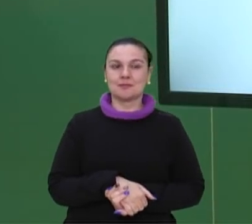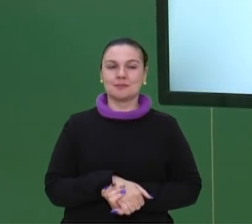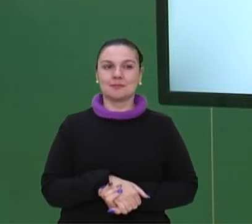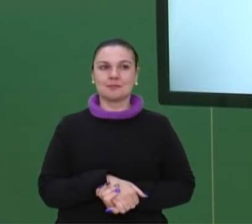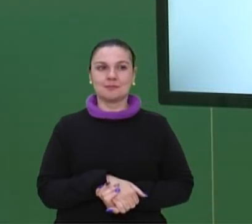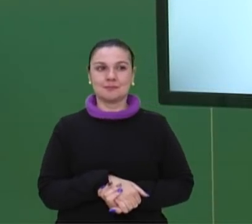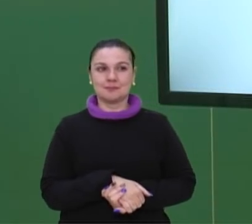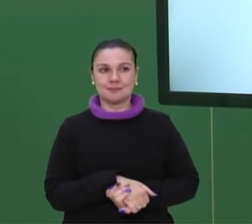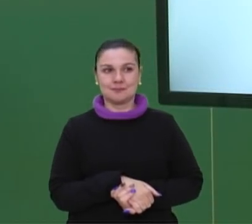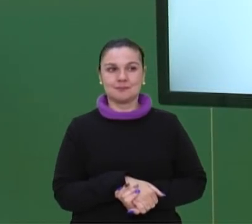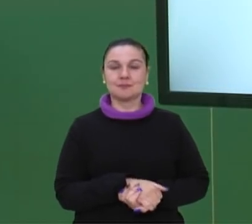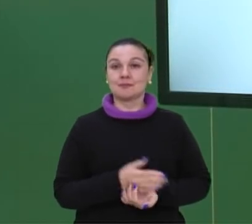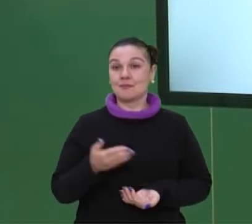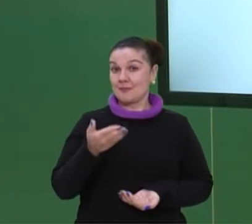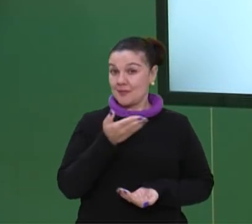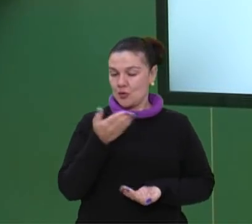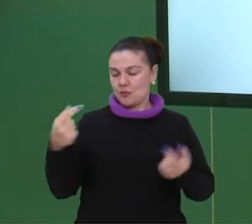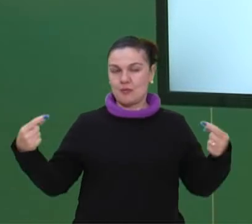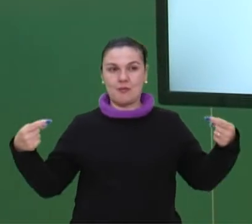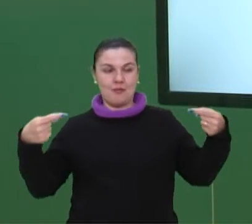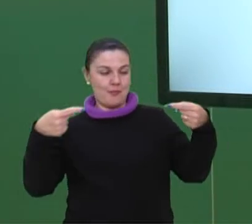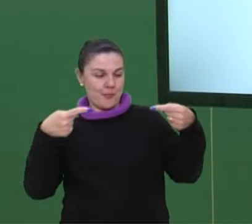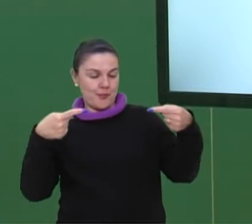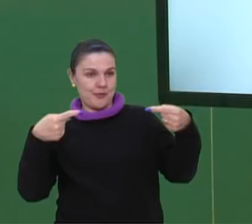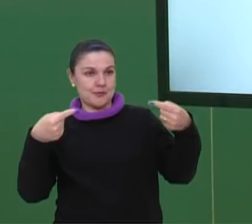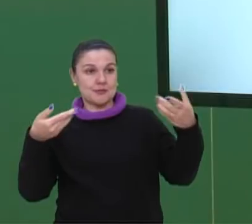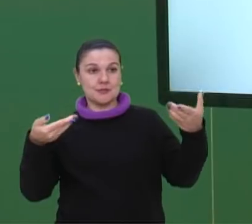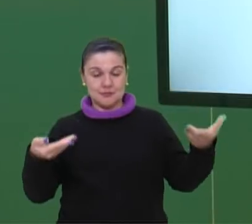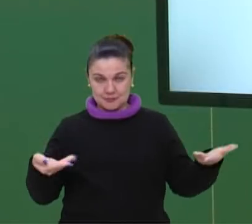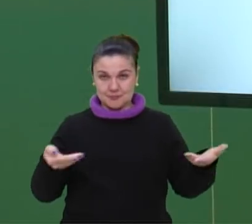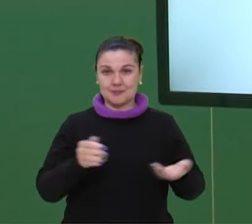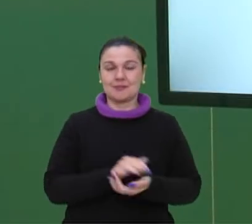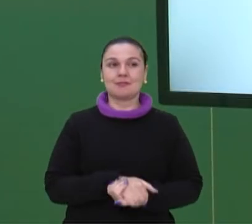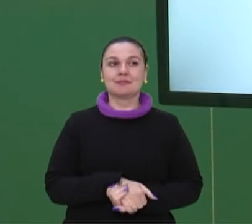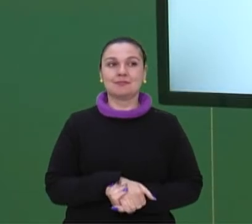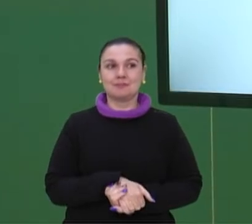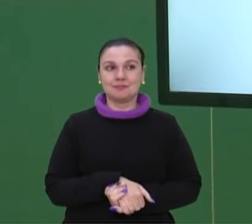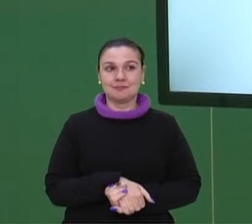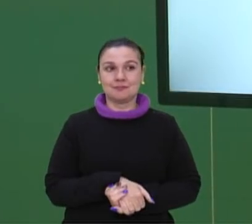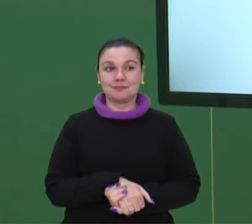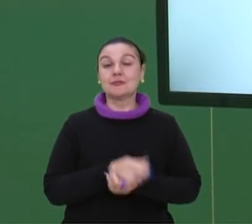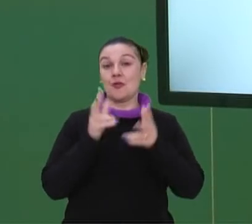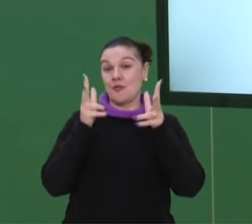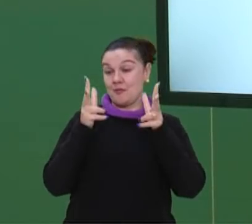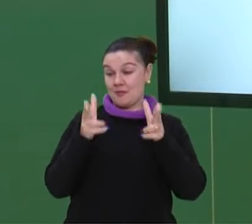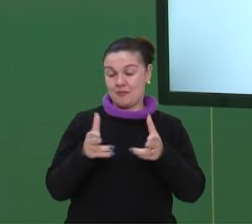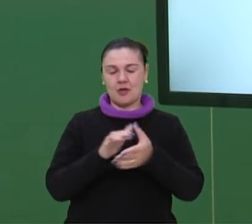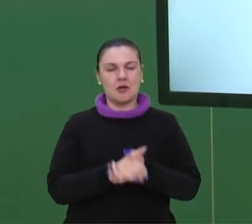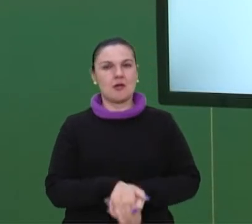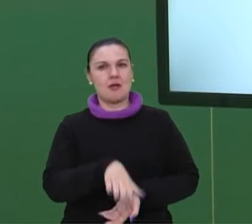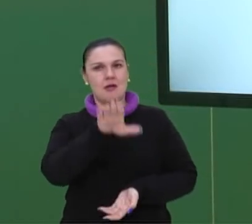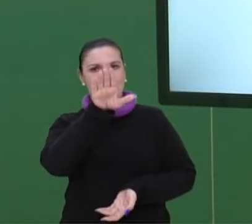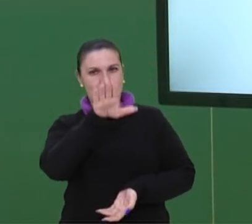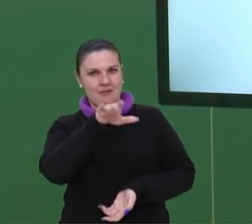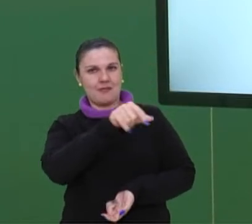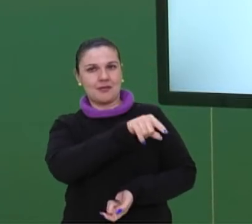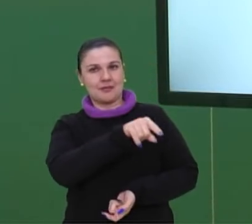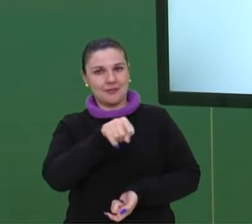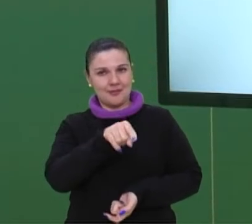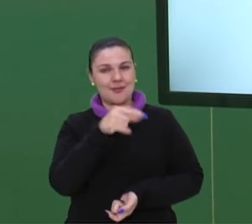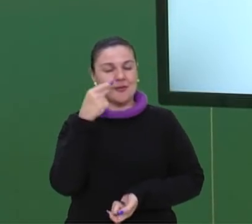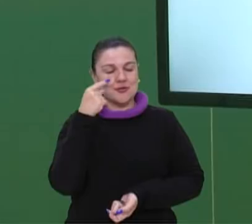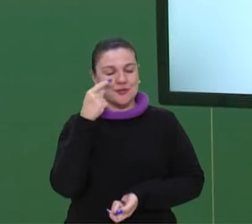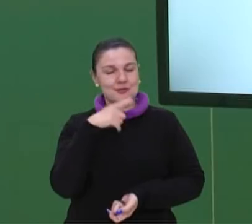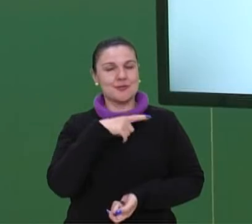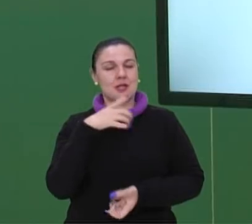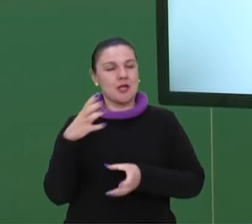45 graus. São opostos no paralelogramo, os ângulos são iguais. Bom, então nós temos qual